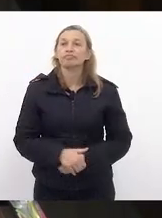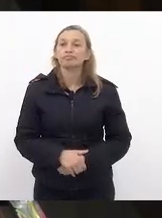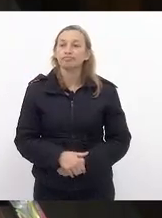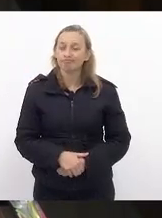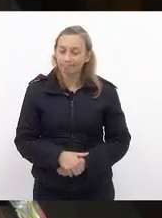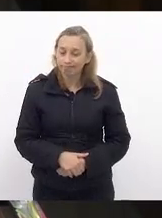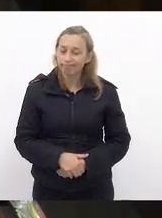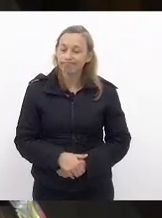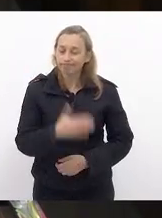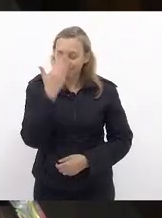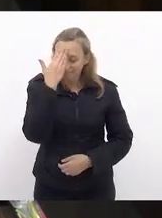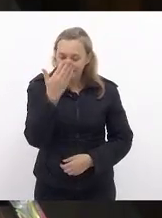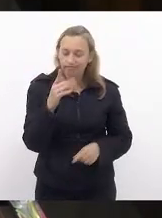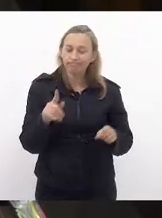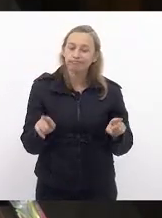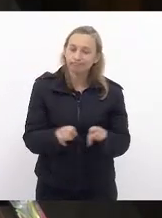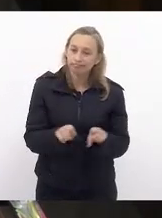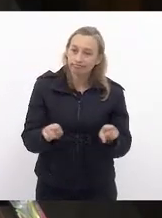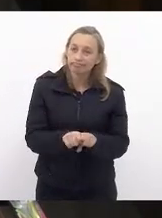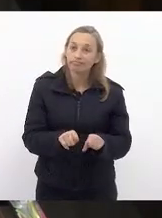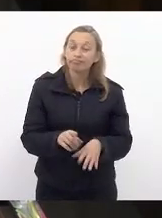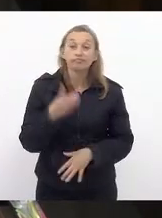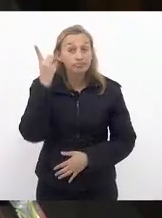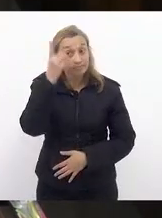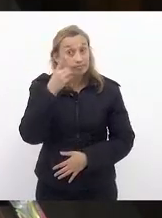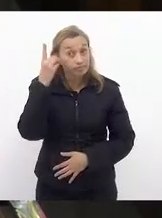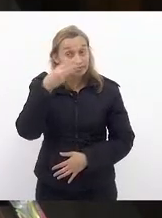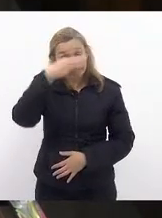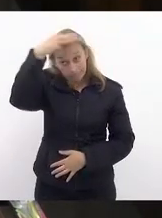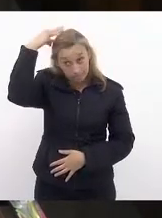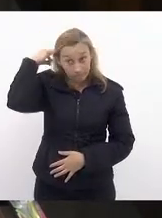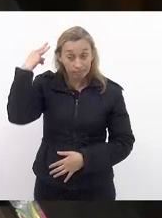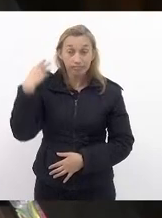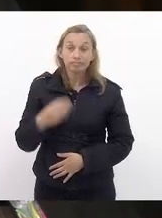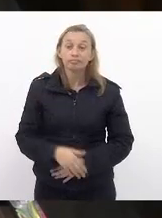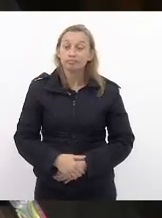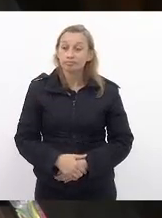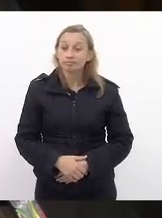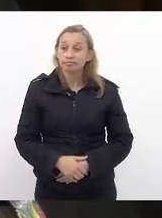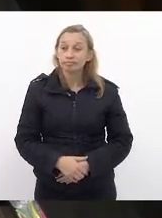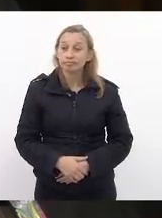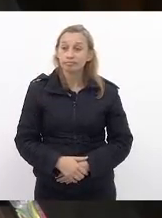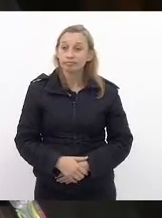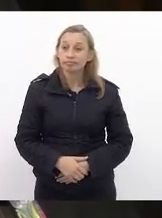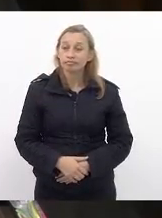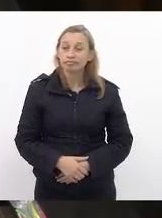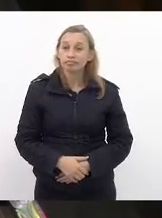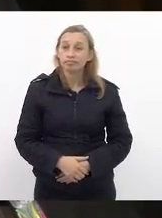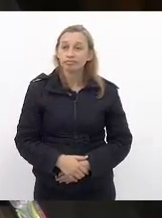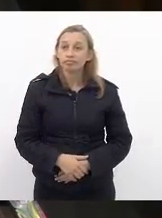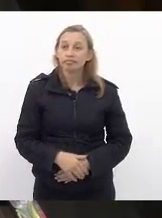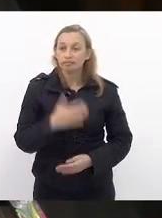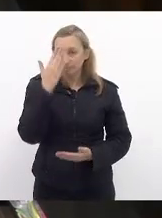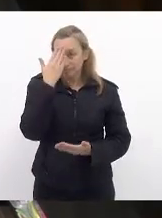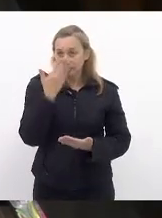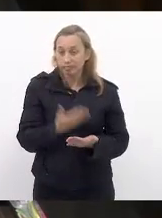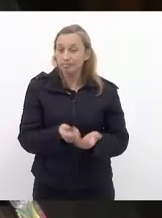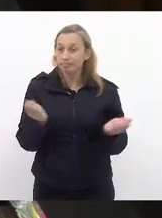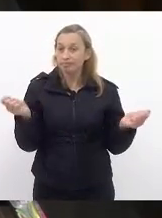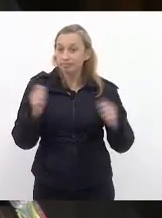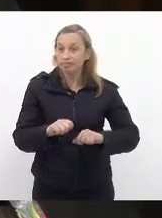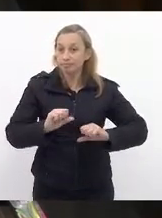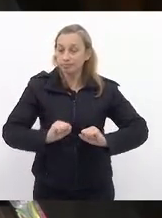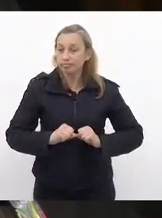e Agradeço também ao Deputado Márcio Pacheco que me conferiu a possibilidade de enfrentar